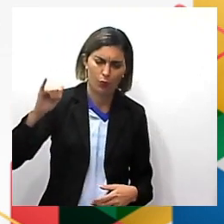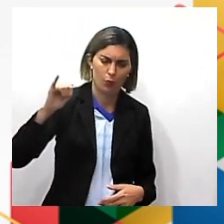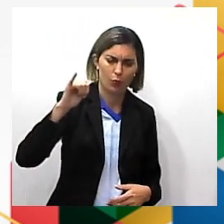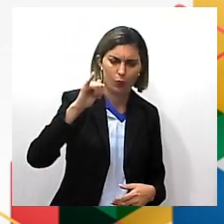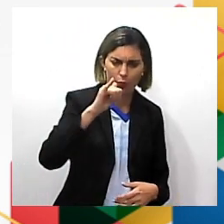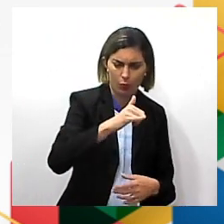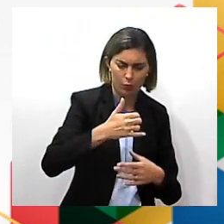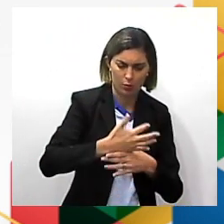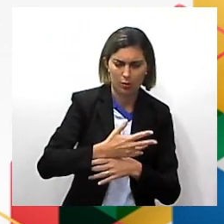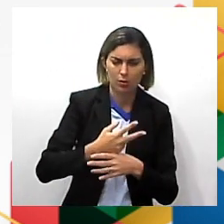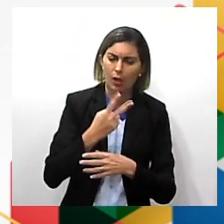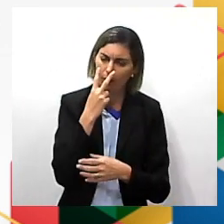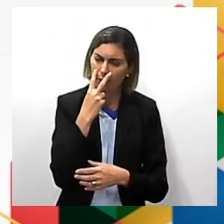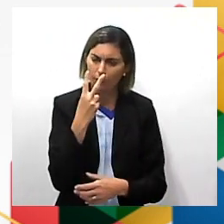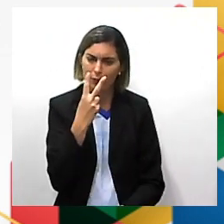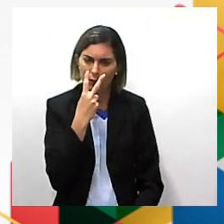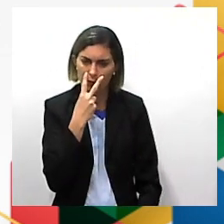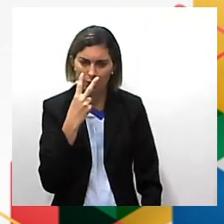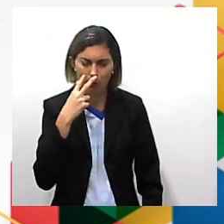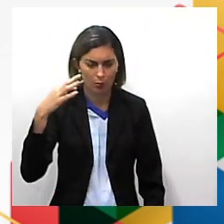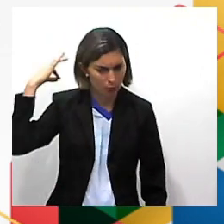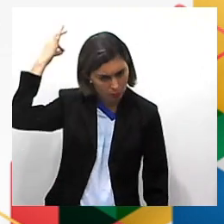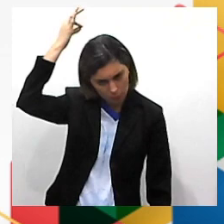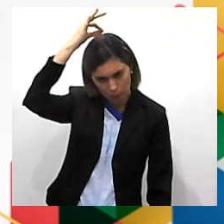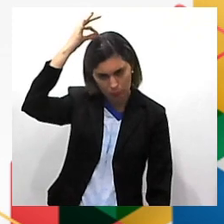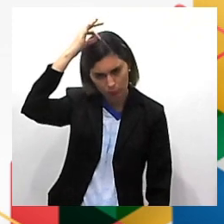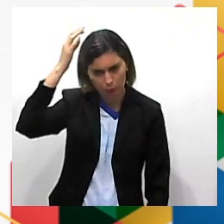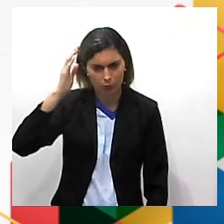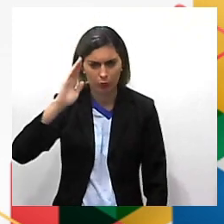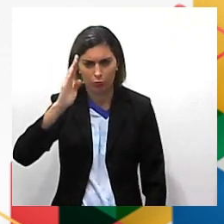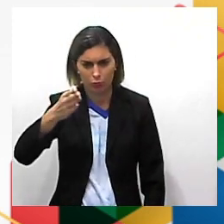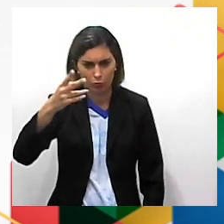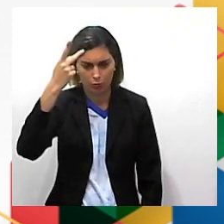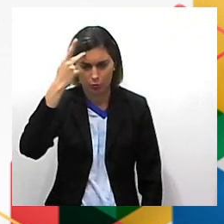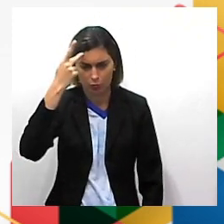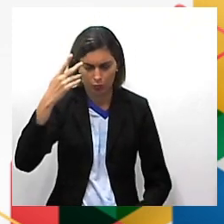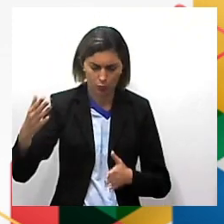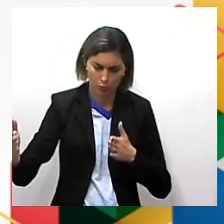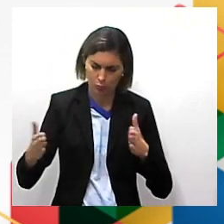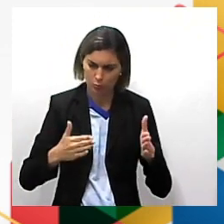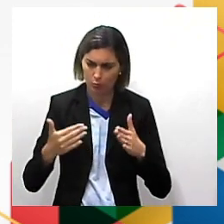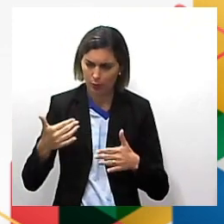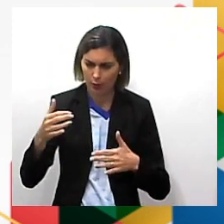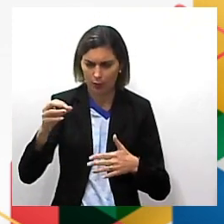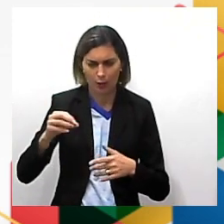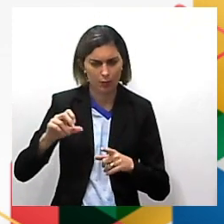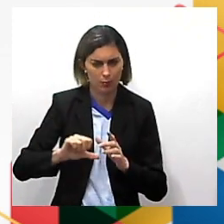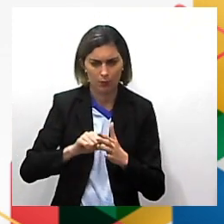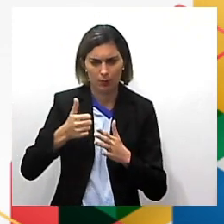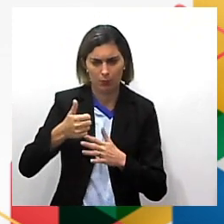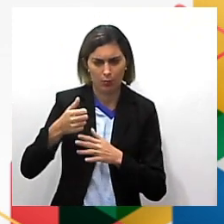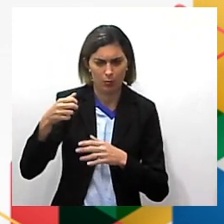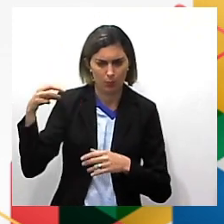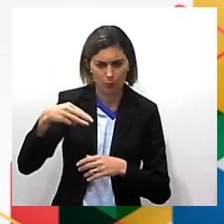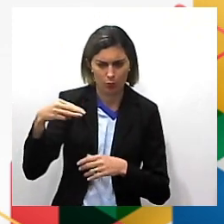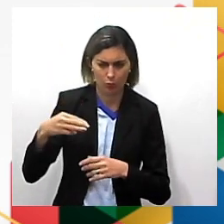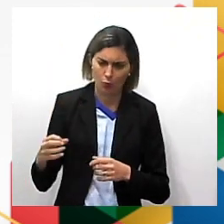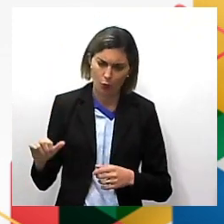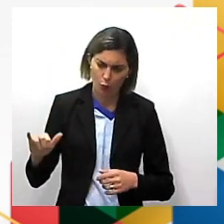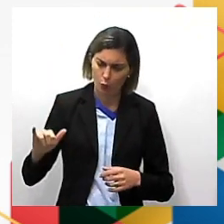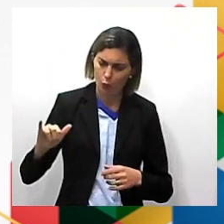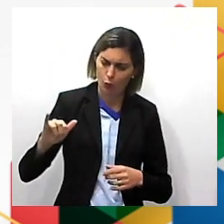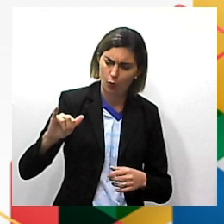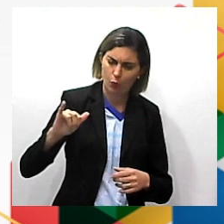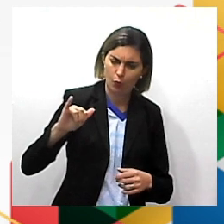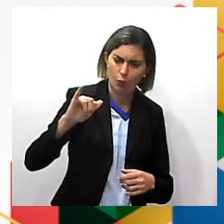de Vitória, Espírito Santo, com destino a São Paulo. Durante os 10 primeiros minutos de voo, sua velocidade